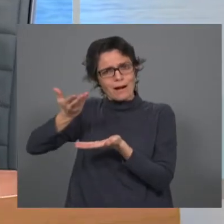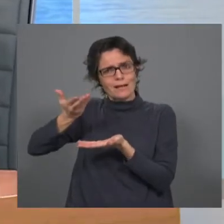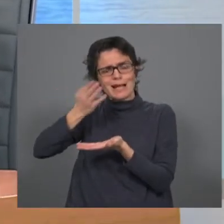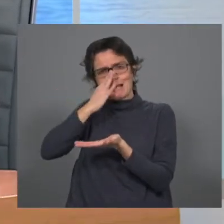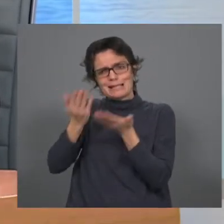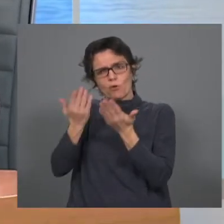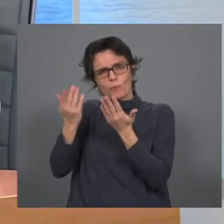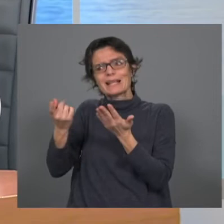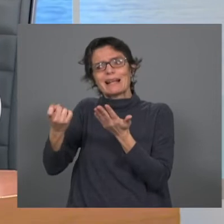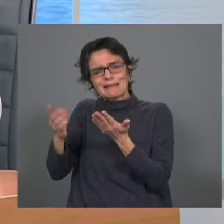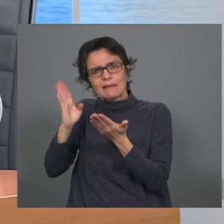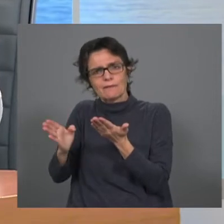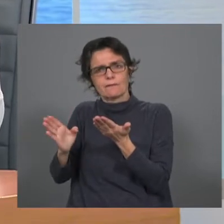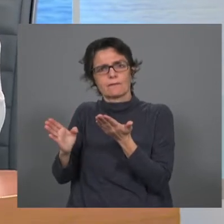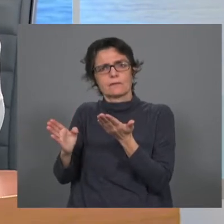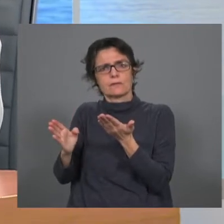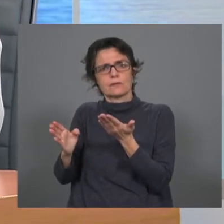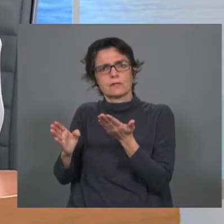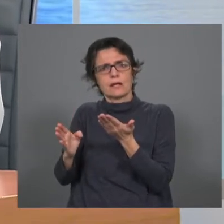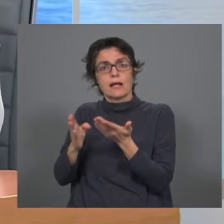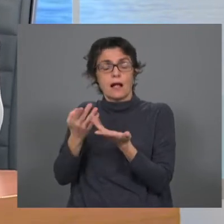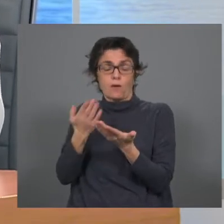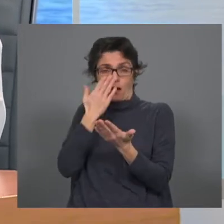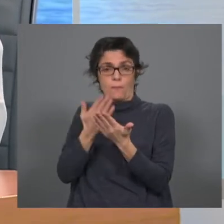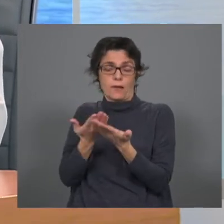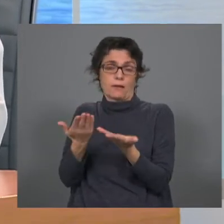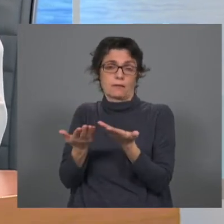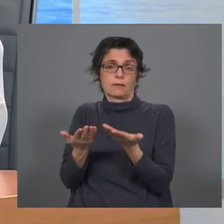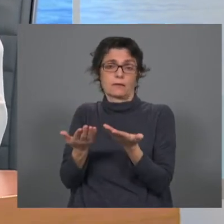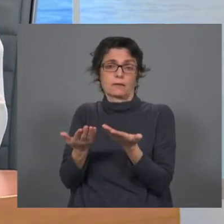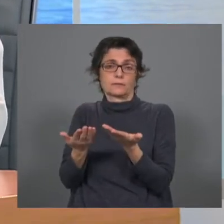ainda essas vacinas a mais devido às dificuldades